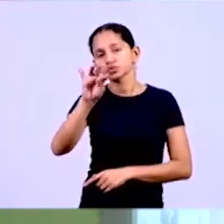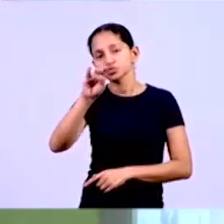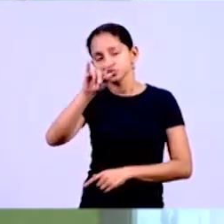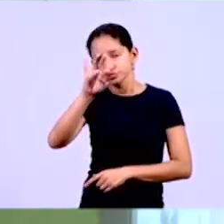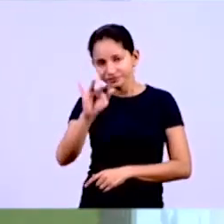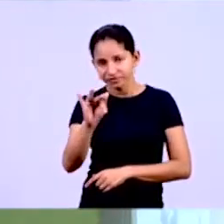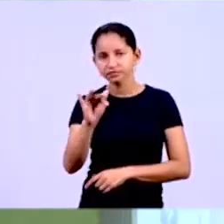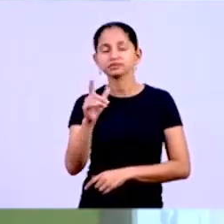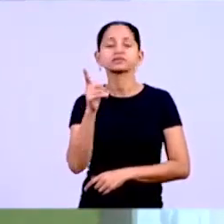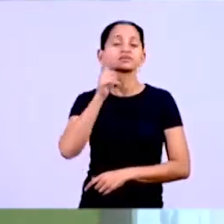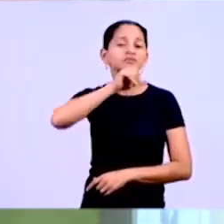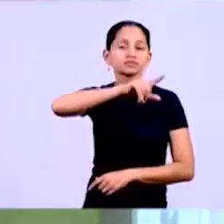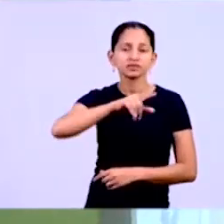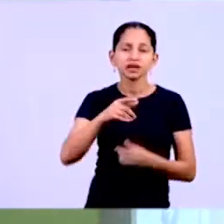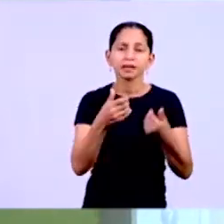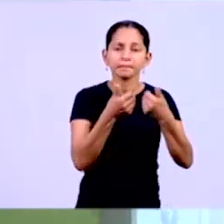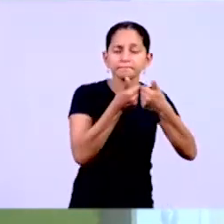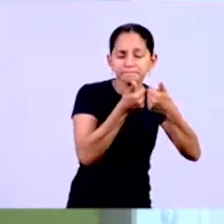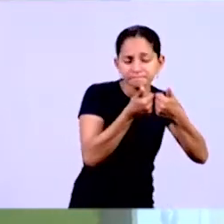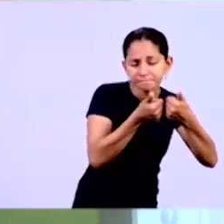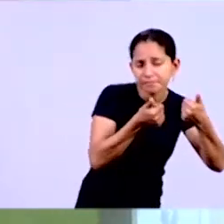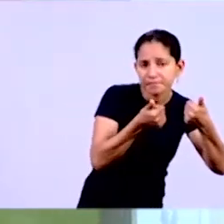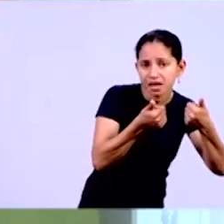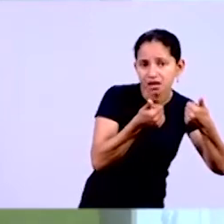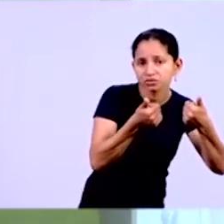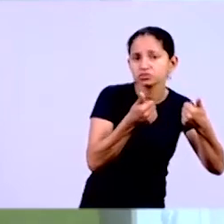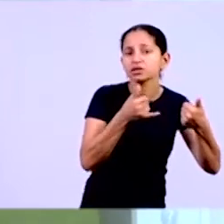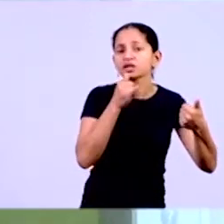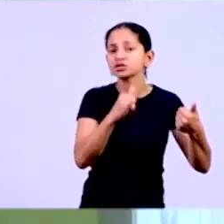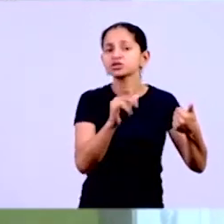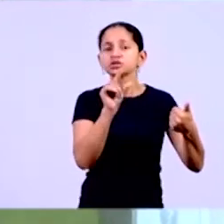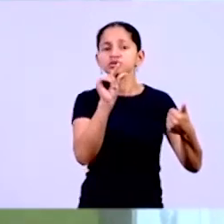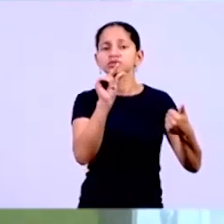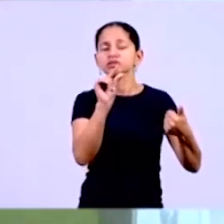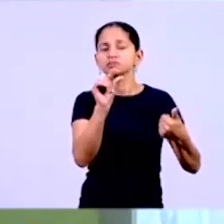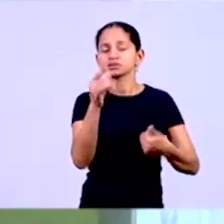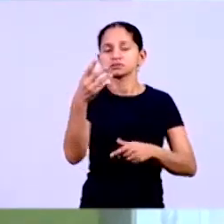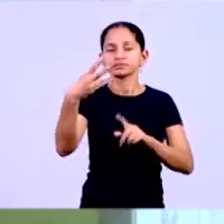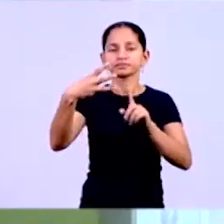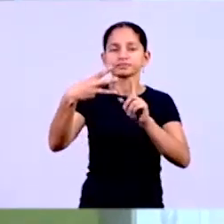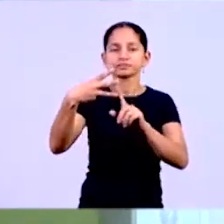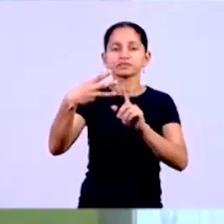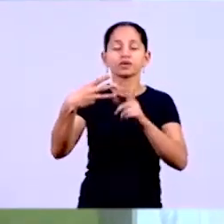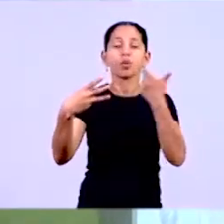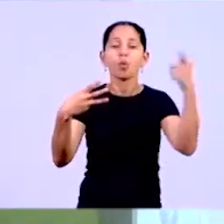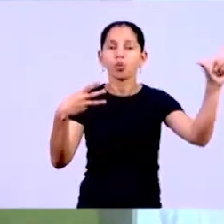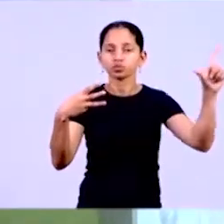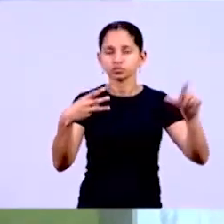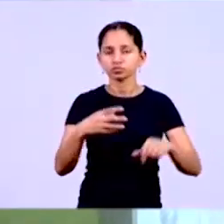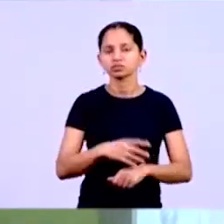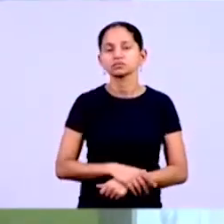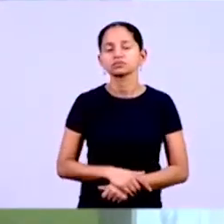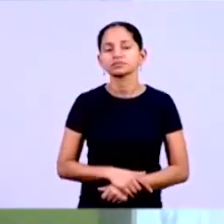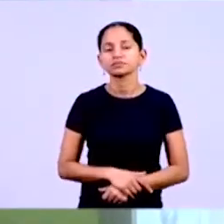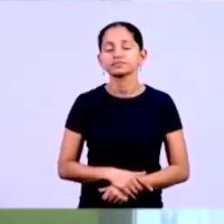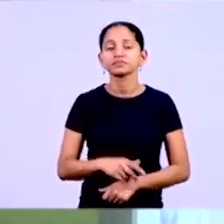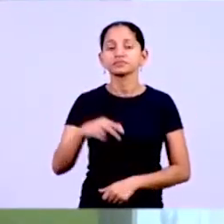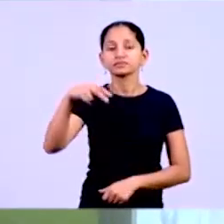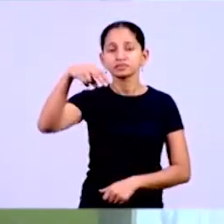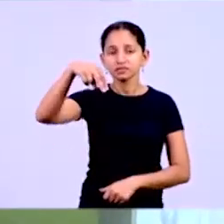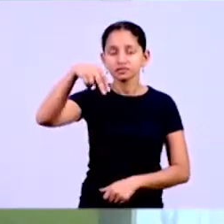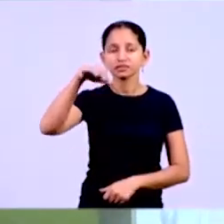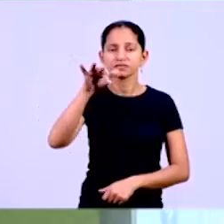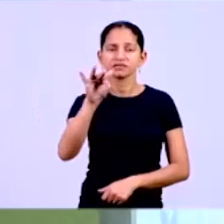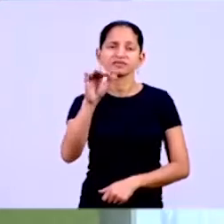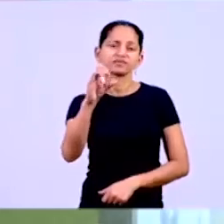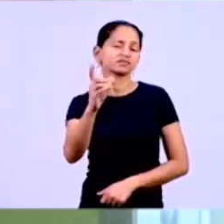ele gasta menos energia, por exemplo, como um celular. E agora tem um outro tipo de comunicação sem fio, que é o NFC, mas a gente nem vai